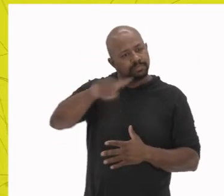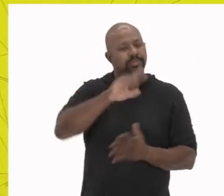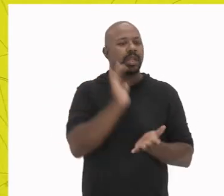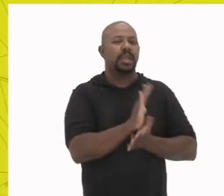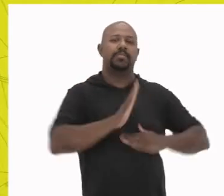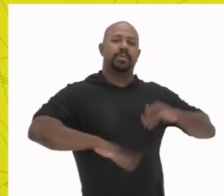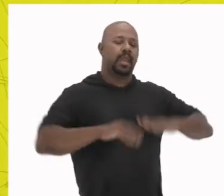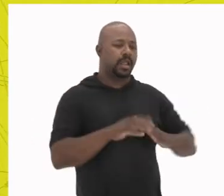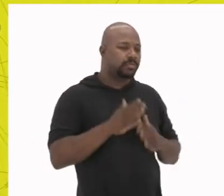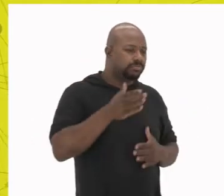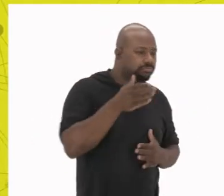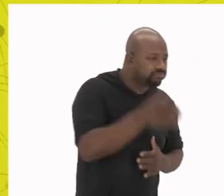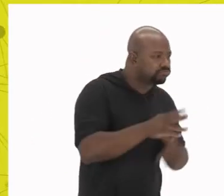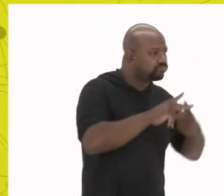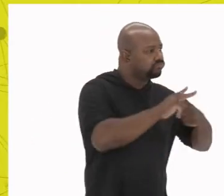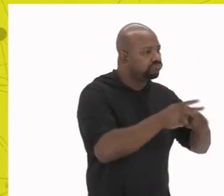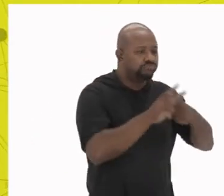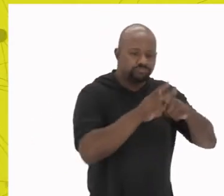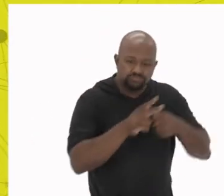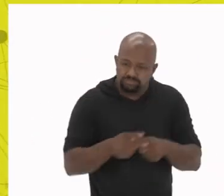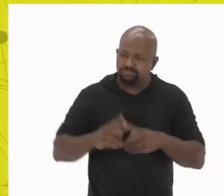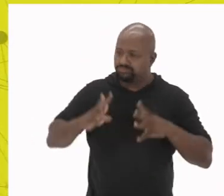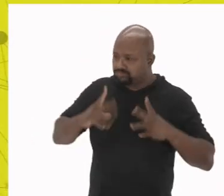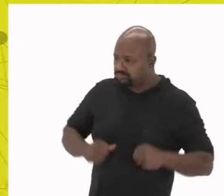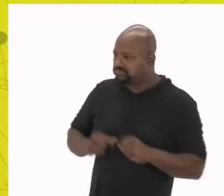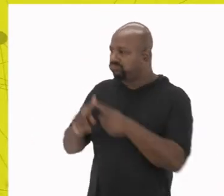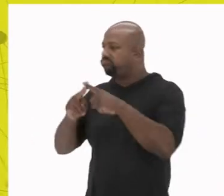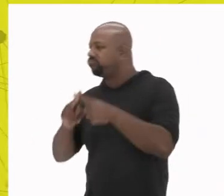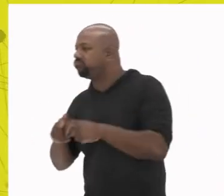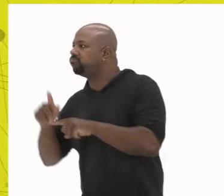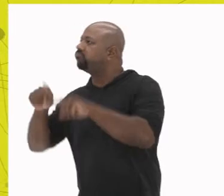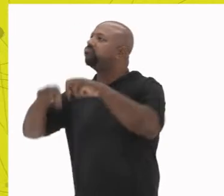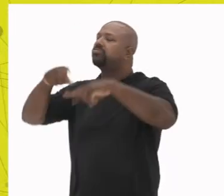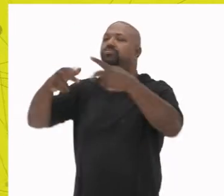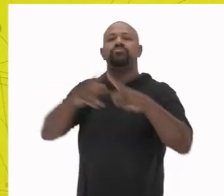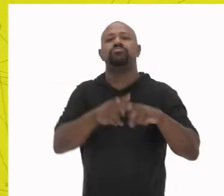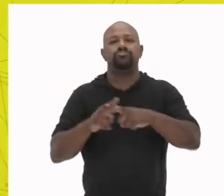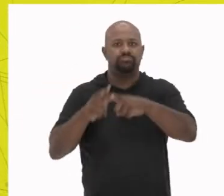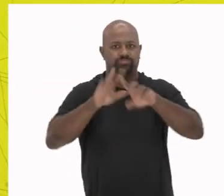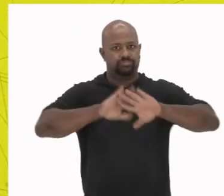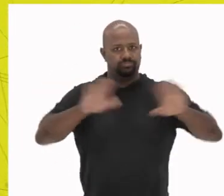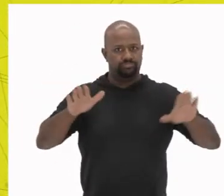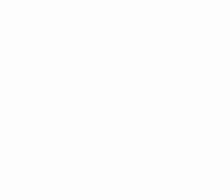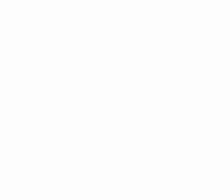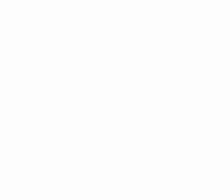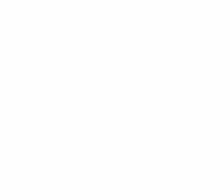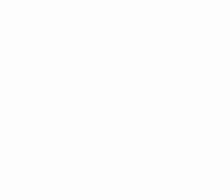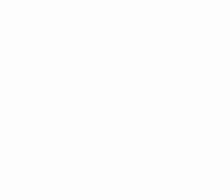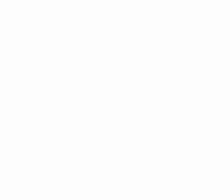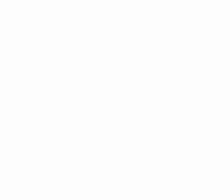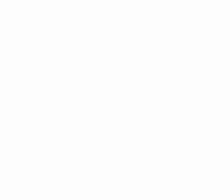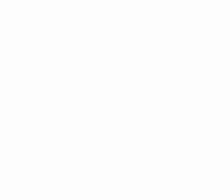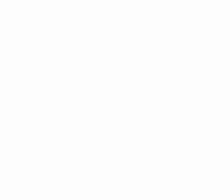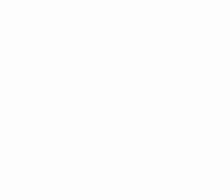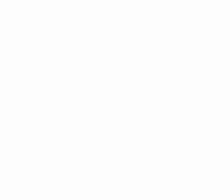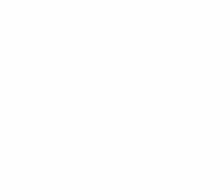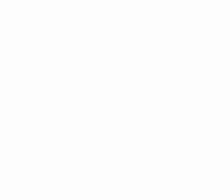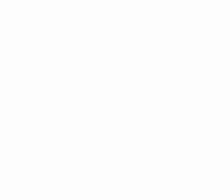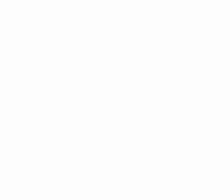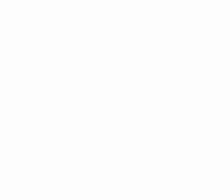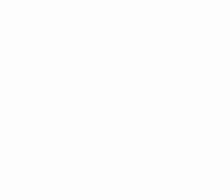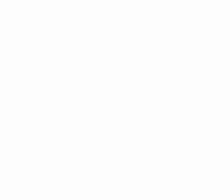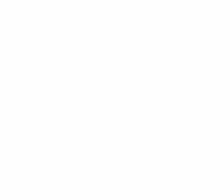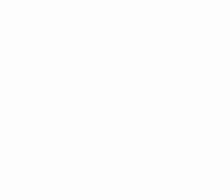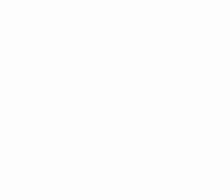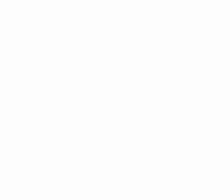equipe visite a exposição e atenda às necessidades de conservação e higienização do acervo exposto. Uma mulher de jaleco branco e luva em